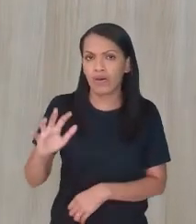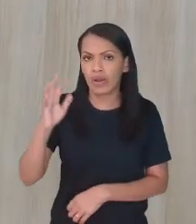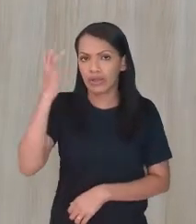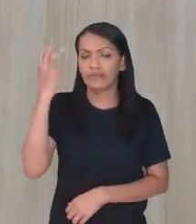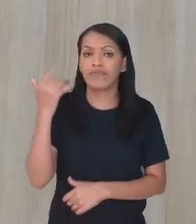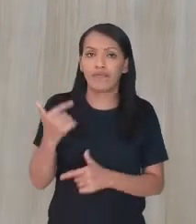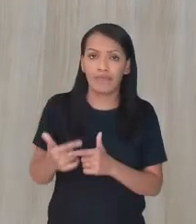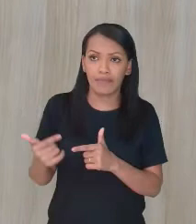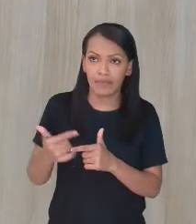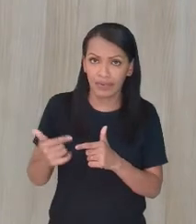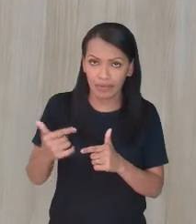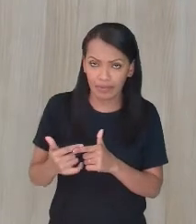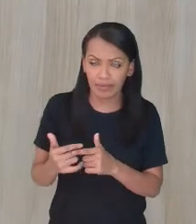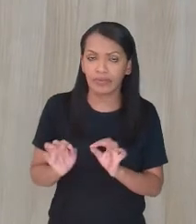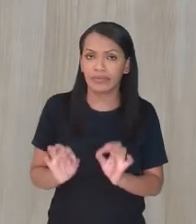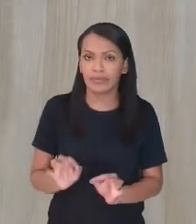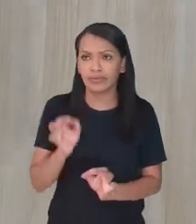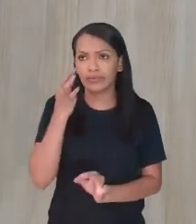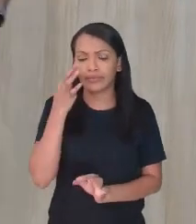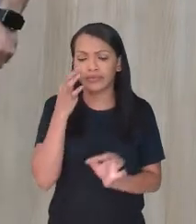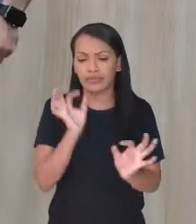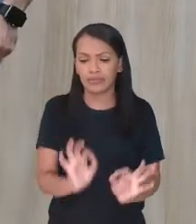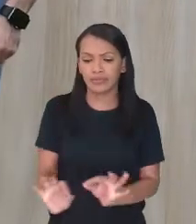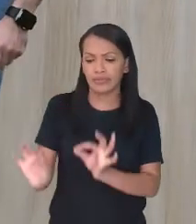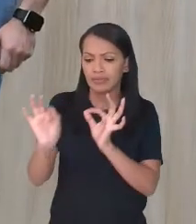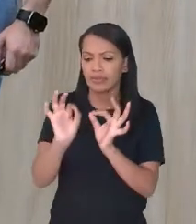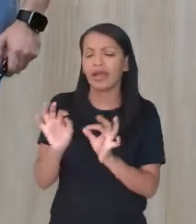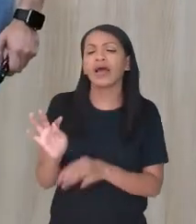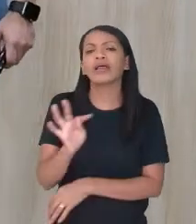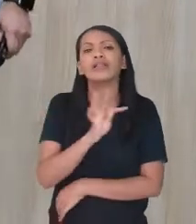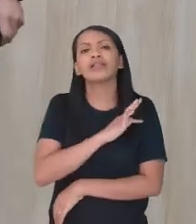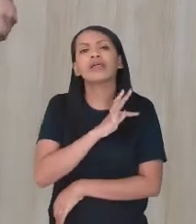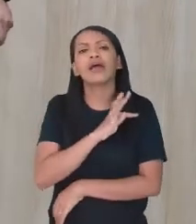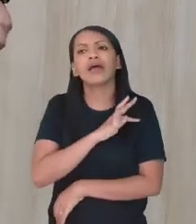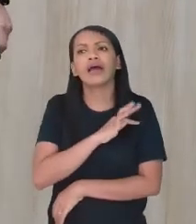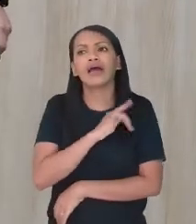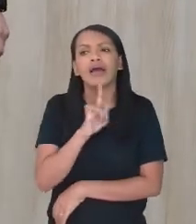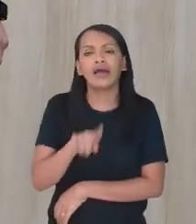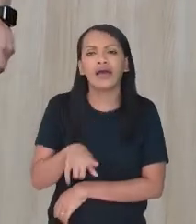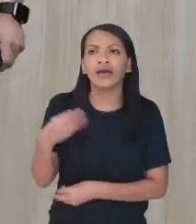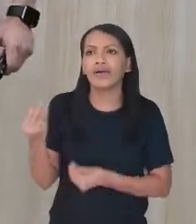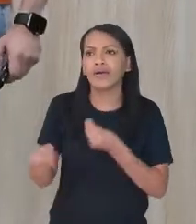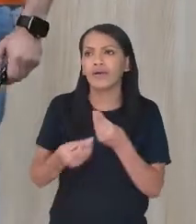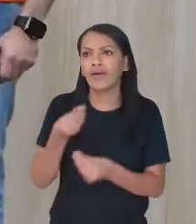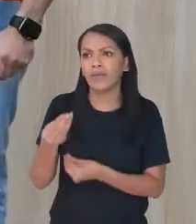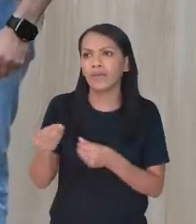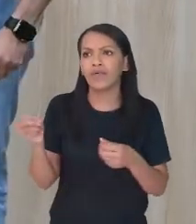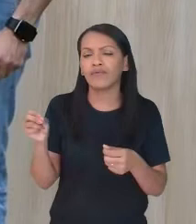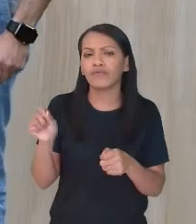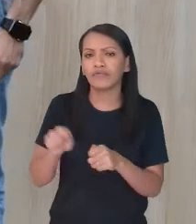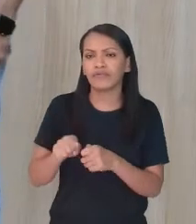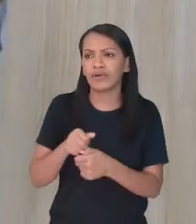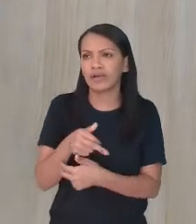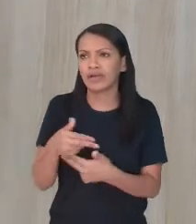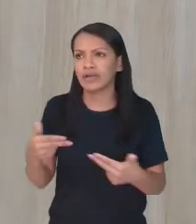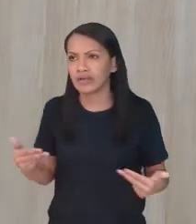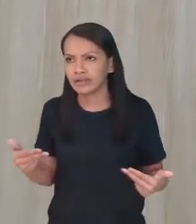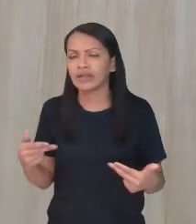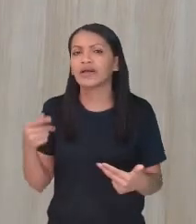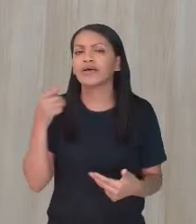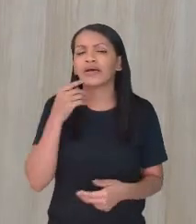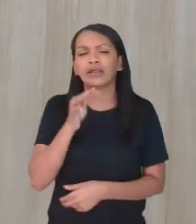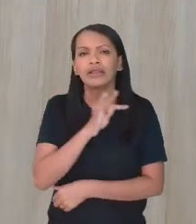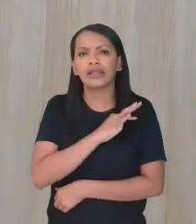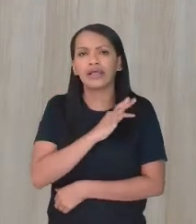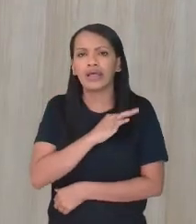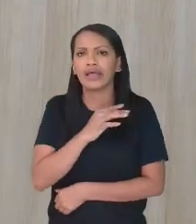problema. Então, observa aí, ó. Técnica é a maneira de fazer algo. Método é a